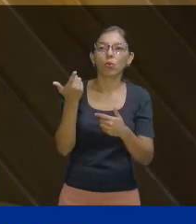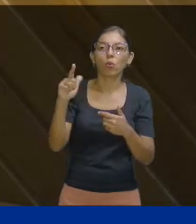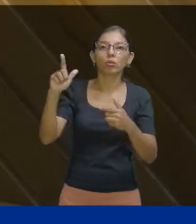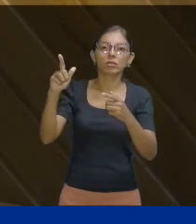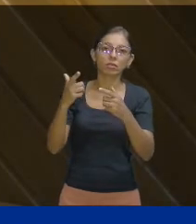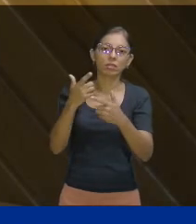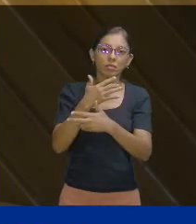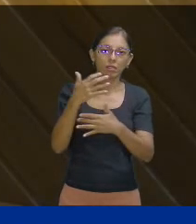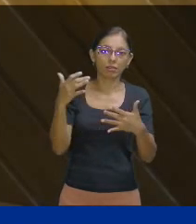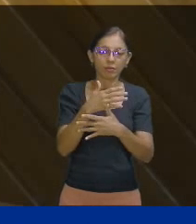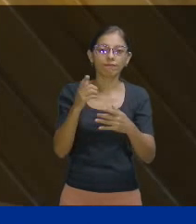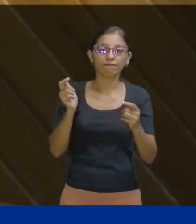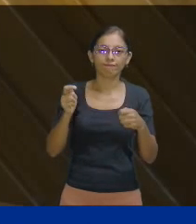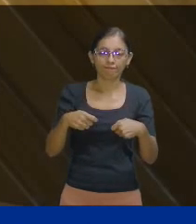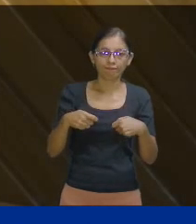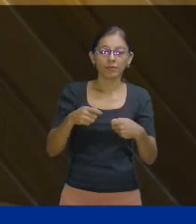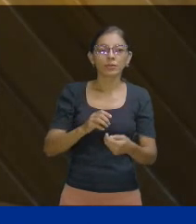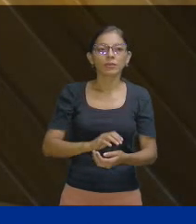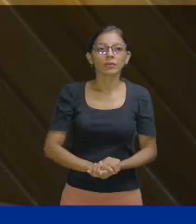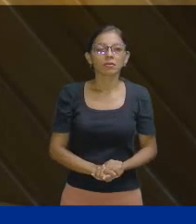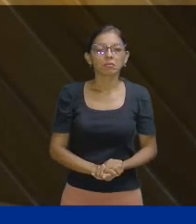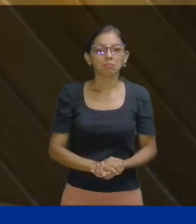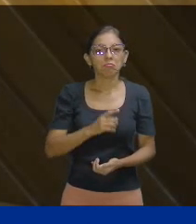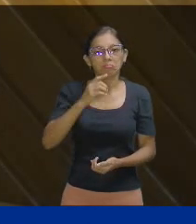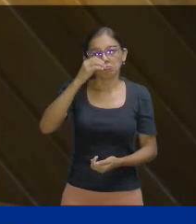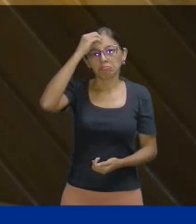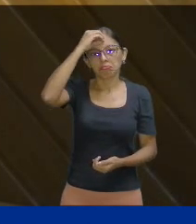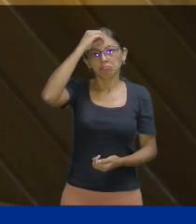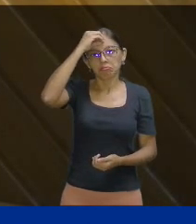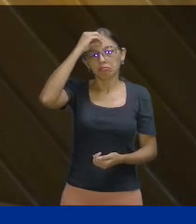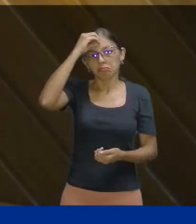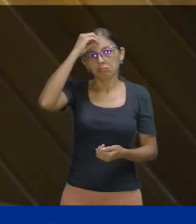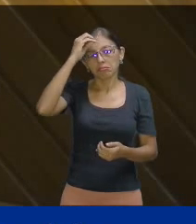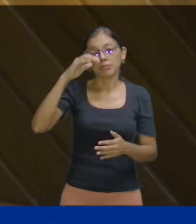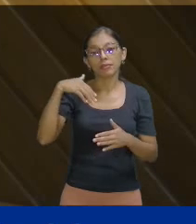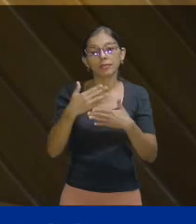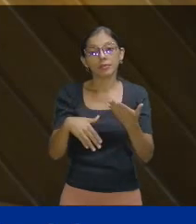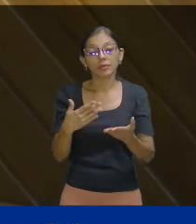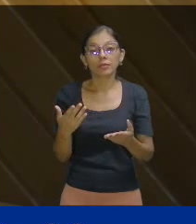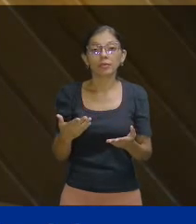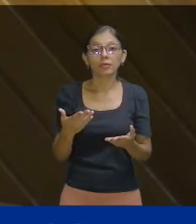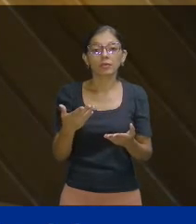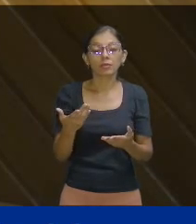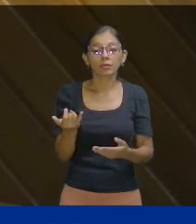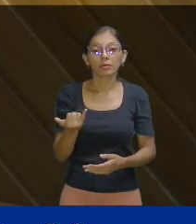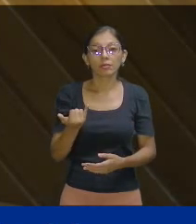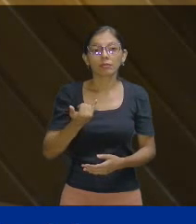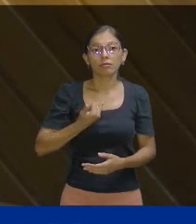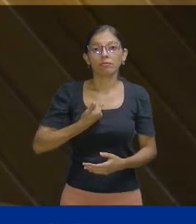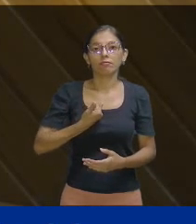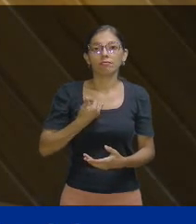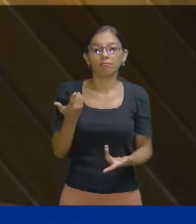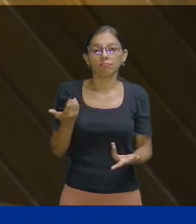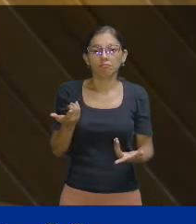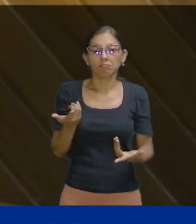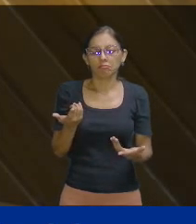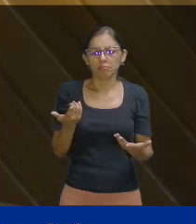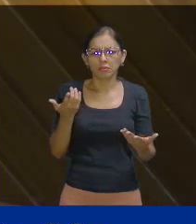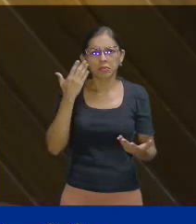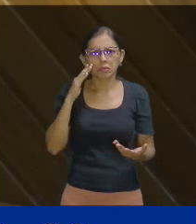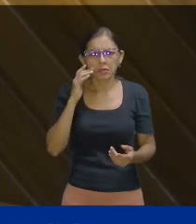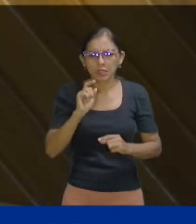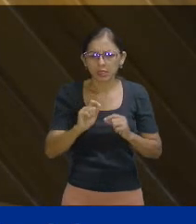local distante e que tomou ciência do processo apenas ao receber uma notificação de pagamento emitida